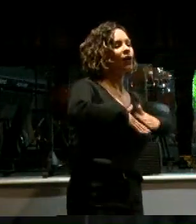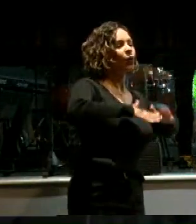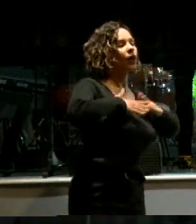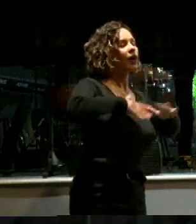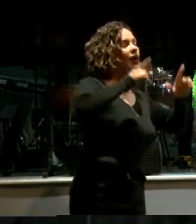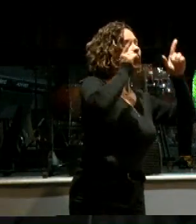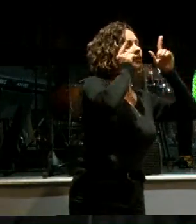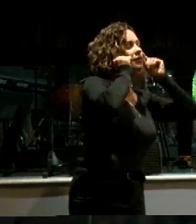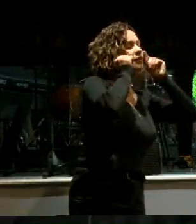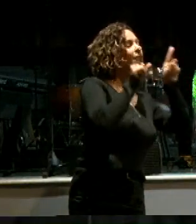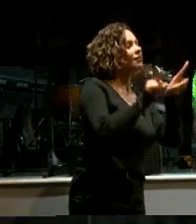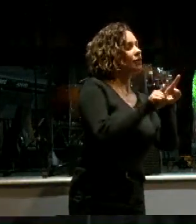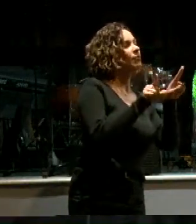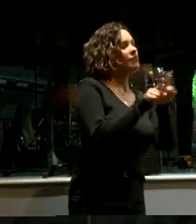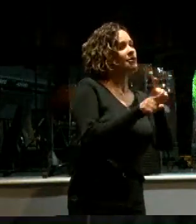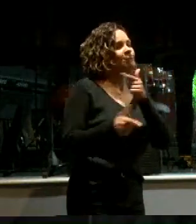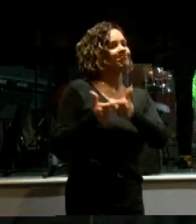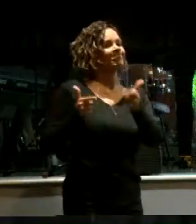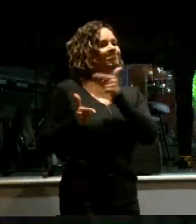amargas.